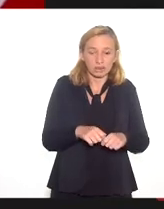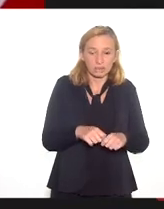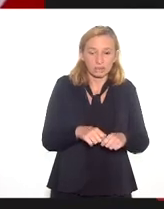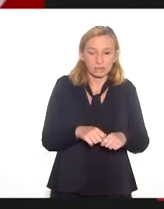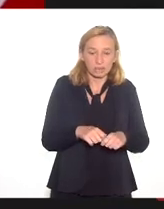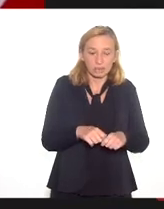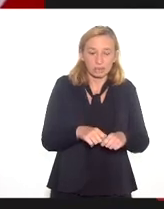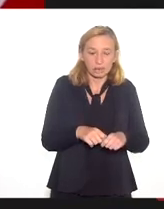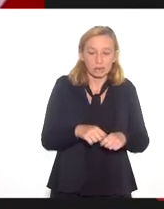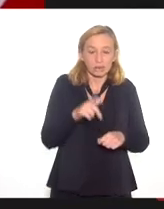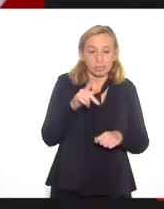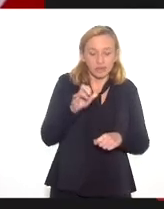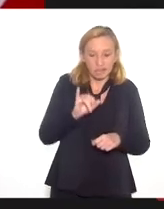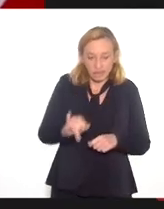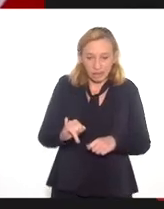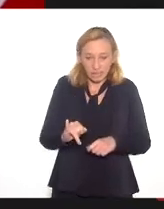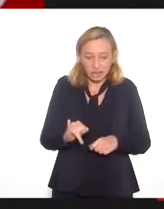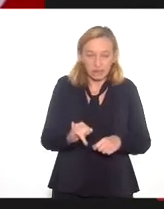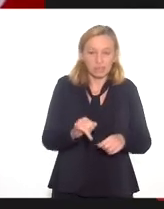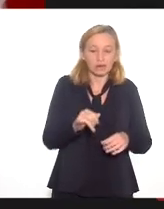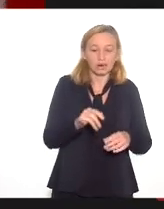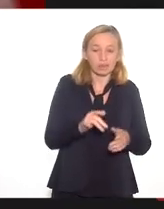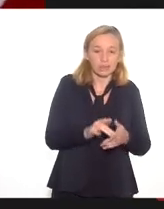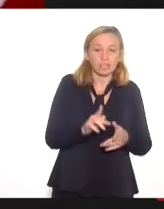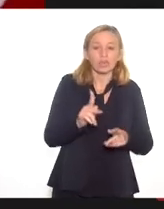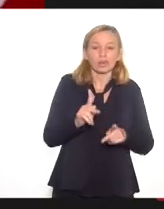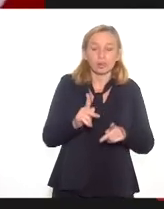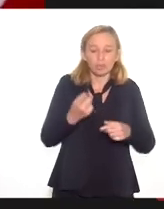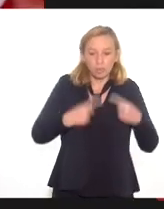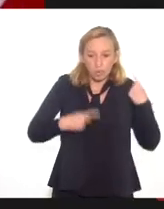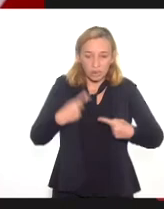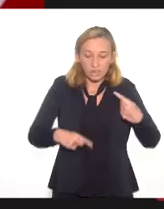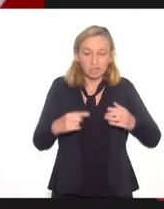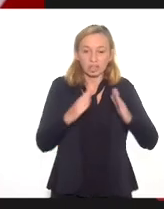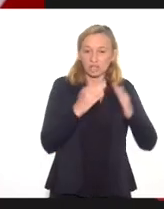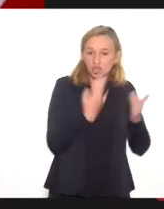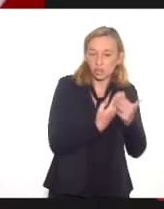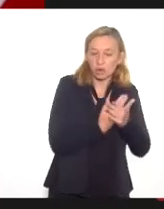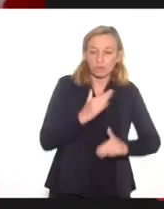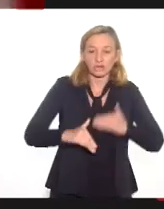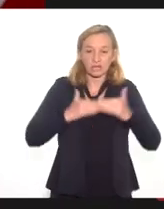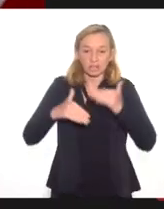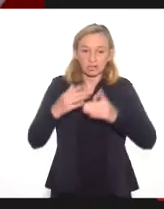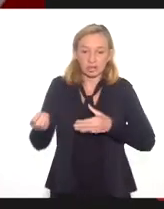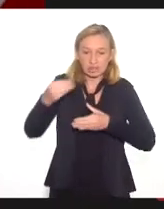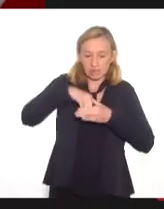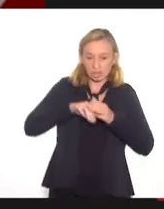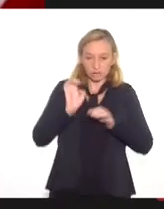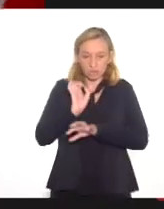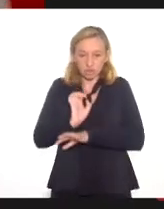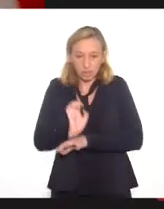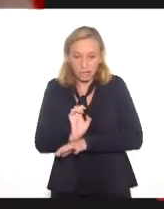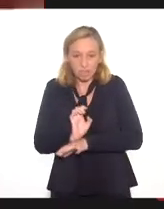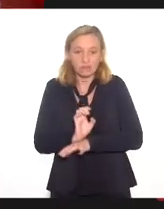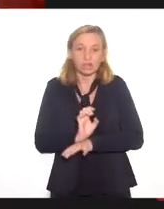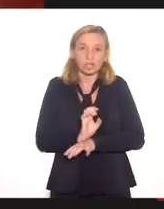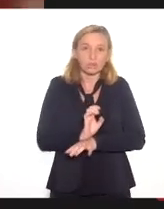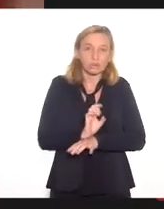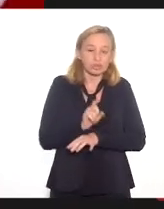o PNAE né que é a política de merenda escolar porque você desenvolve o interior do nosso estado você gera